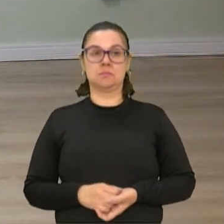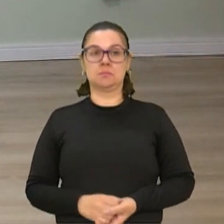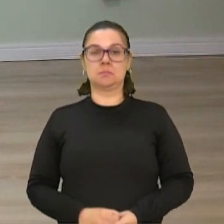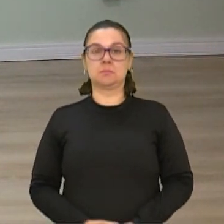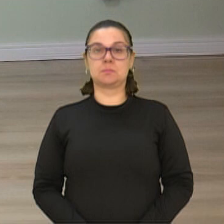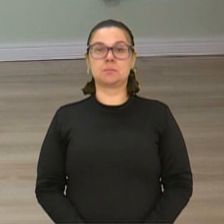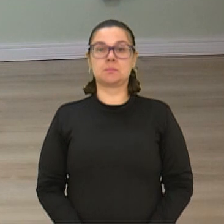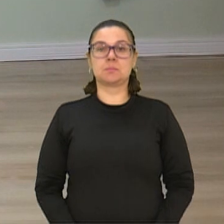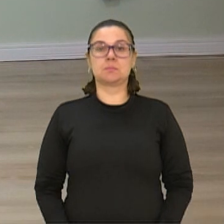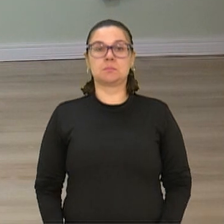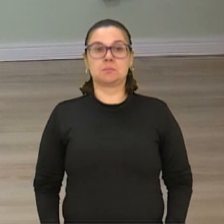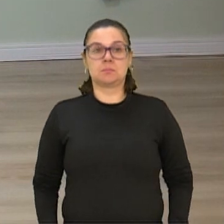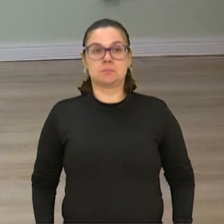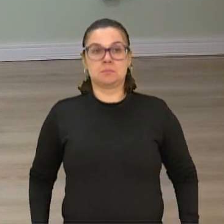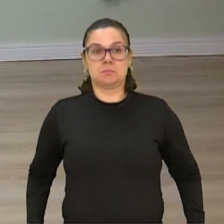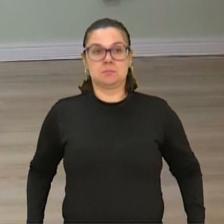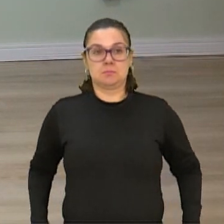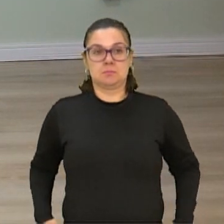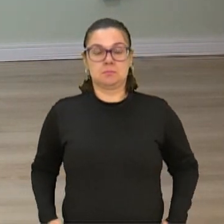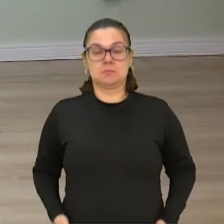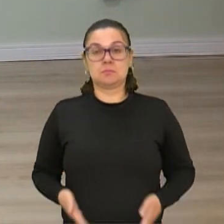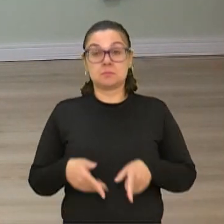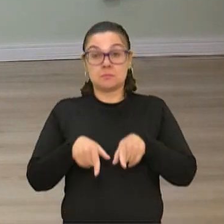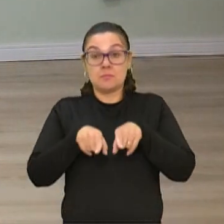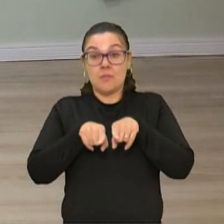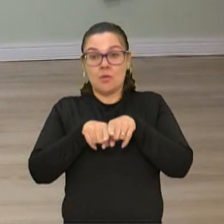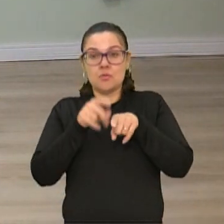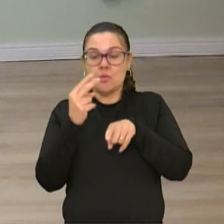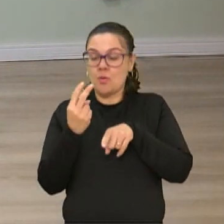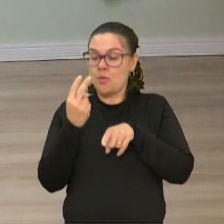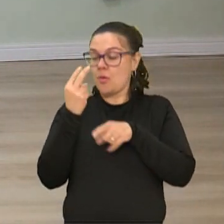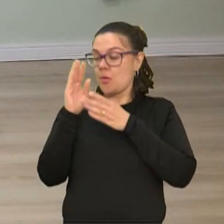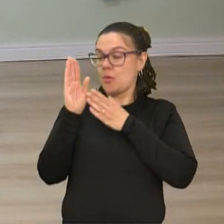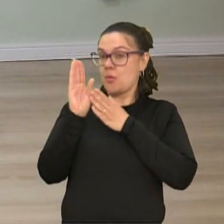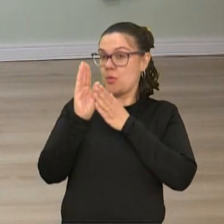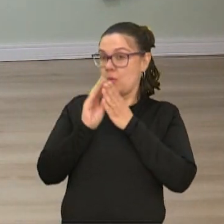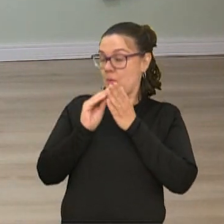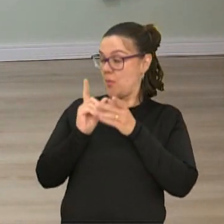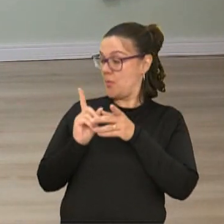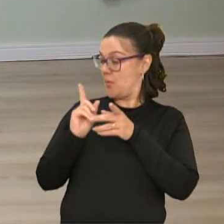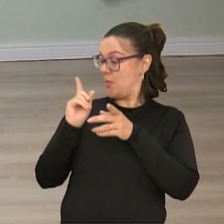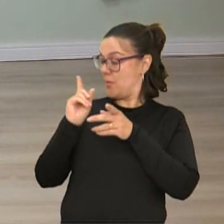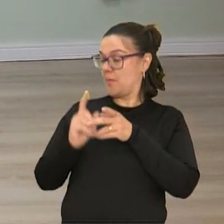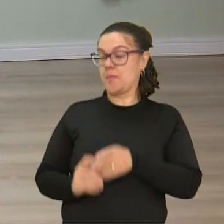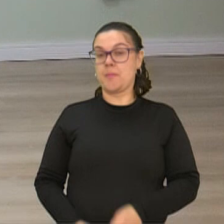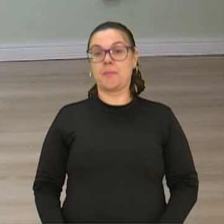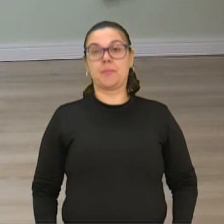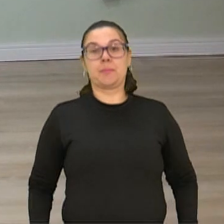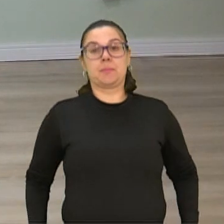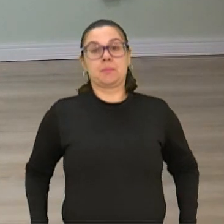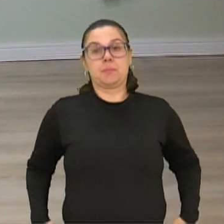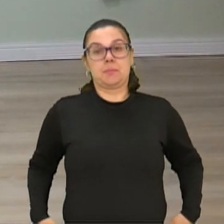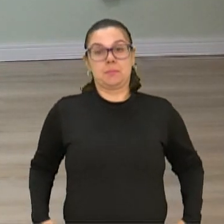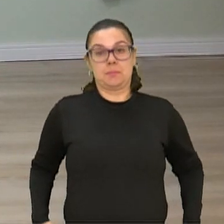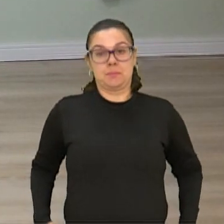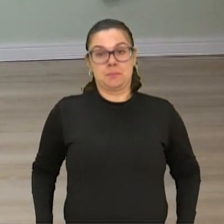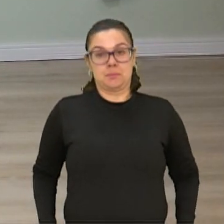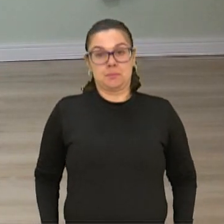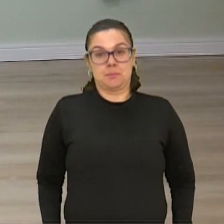Isso. Pés, pernas juntas, aqui. E a nossa sensação,